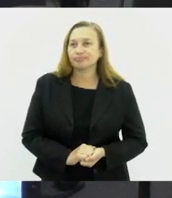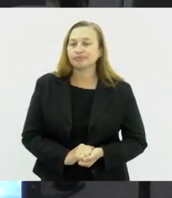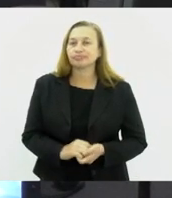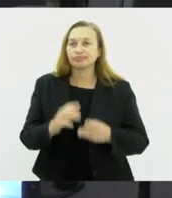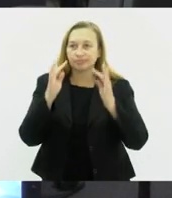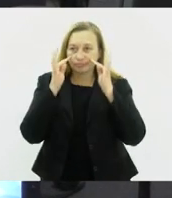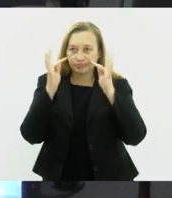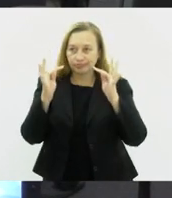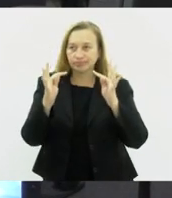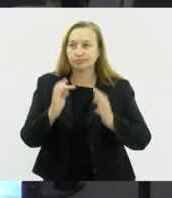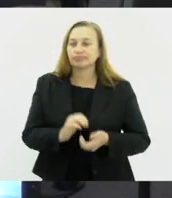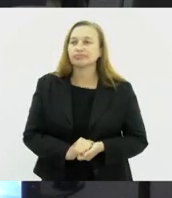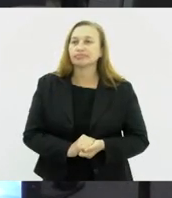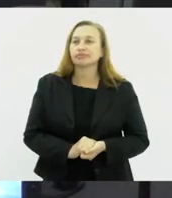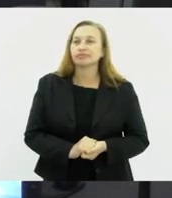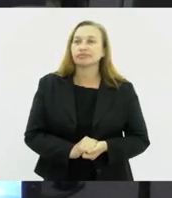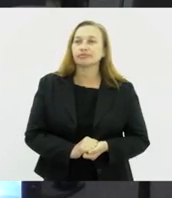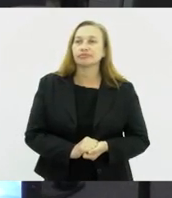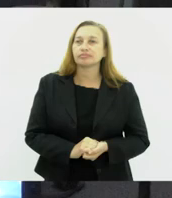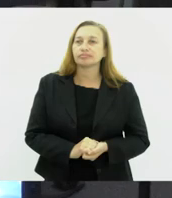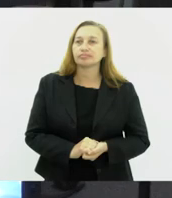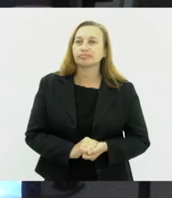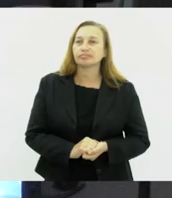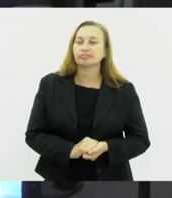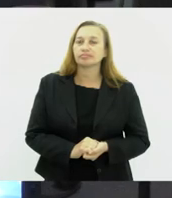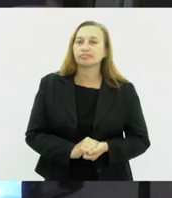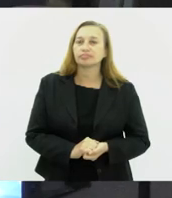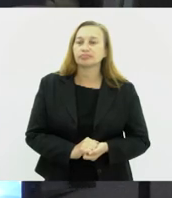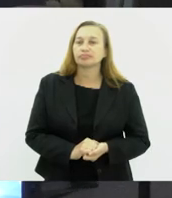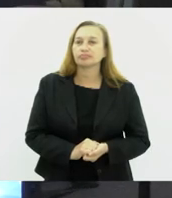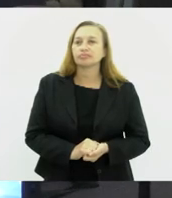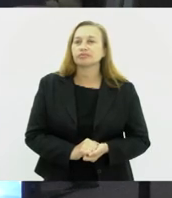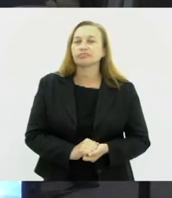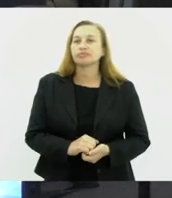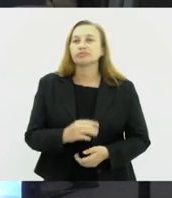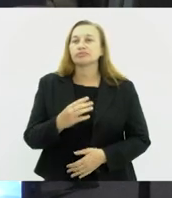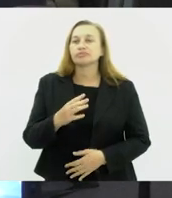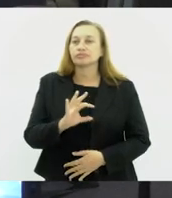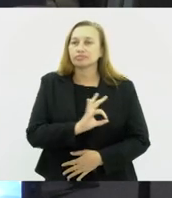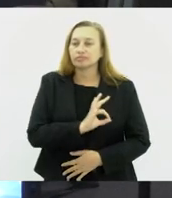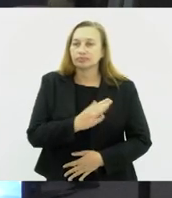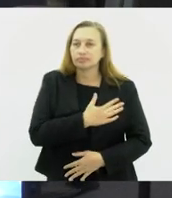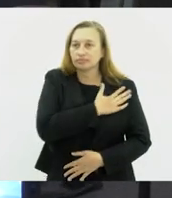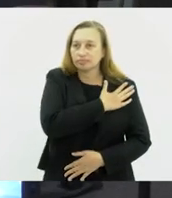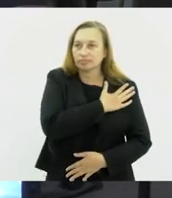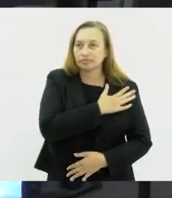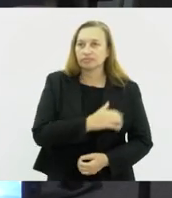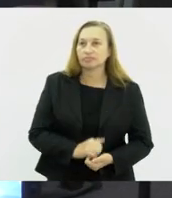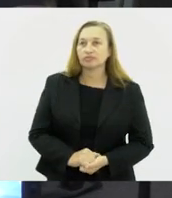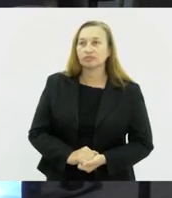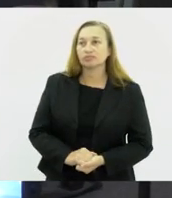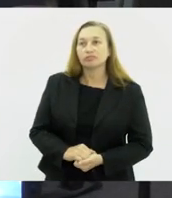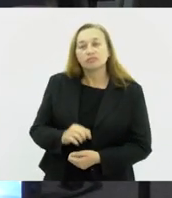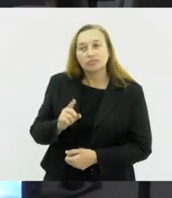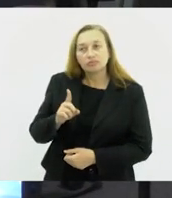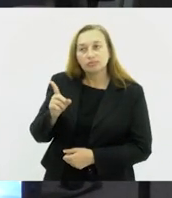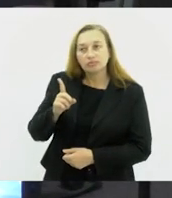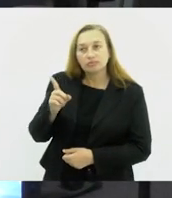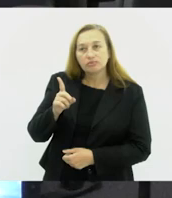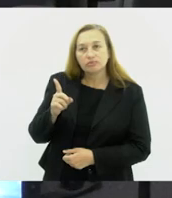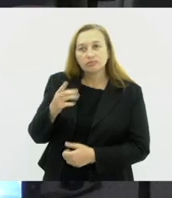testemunho da ocorrência é do policial militar Com certeza e o que aquele